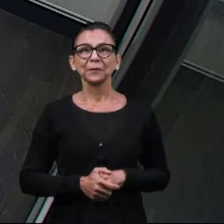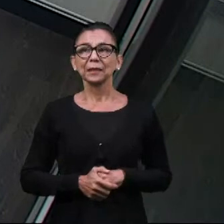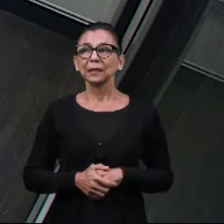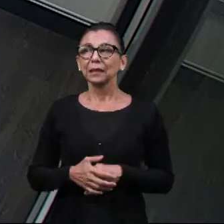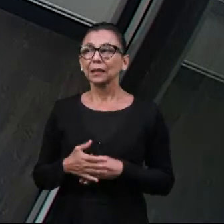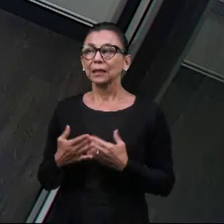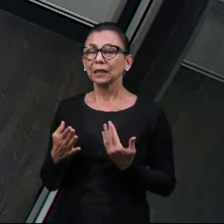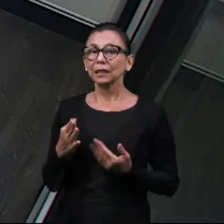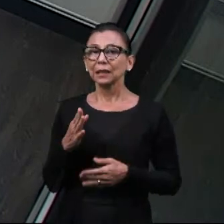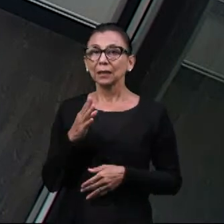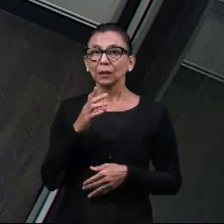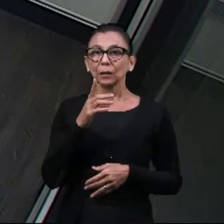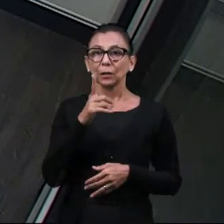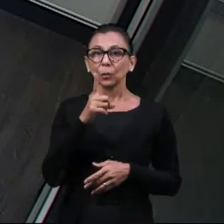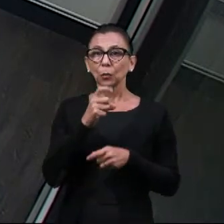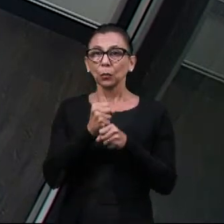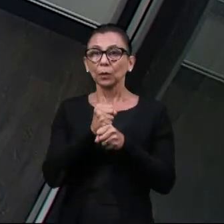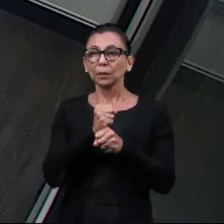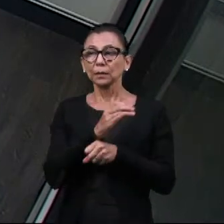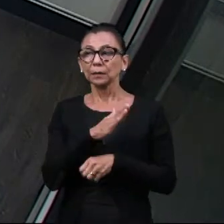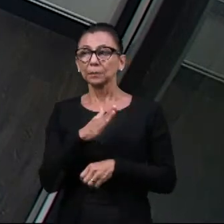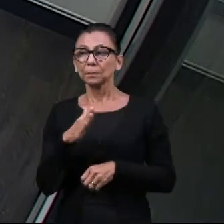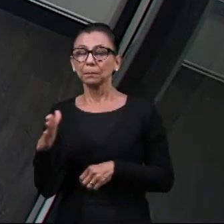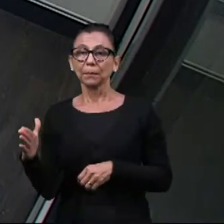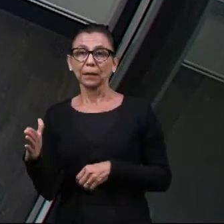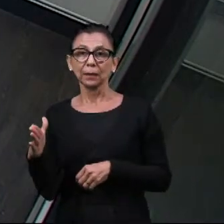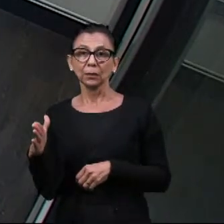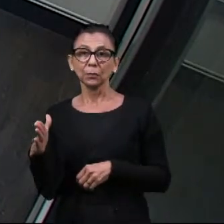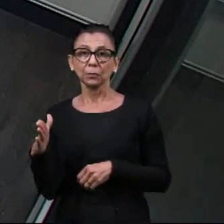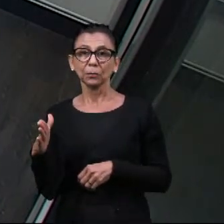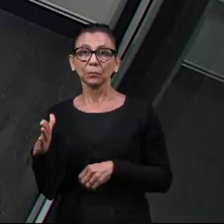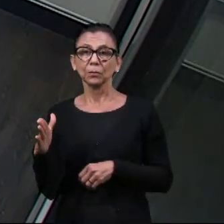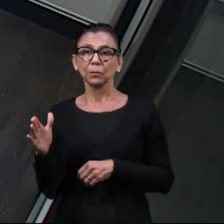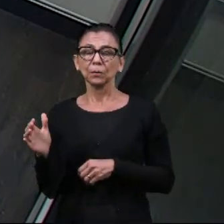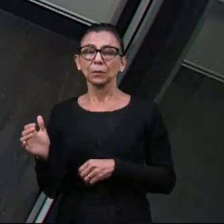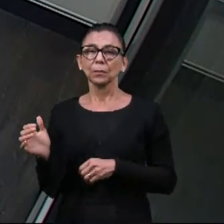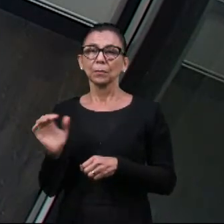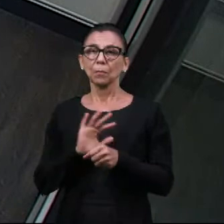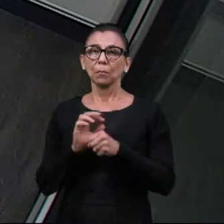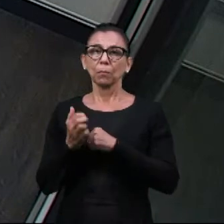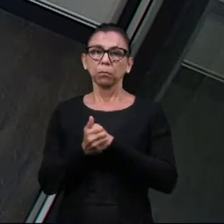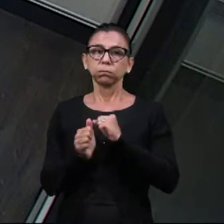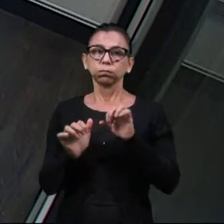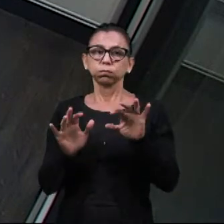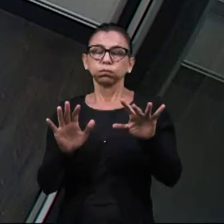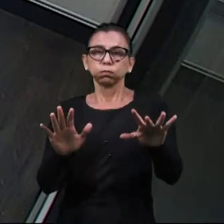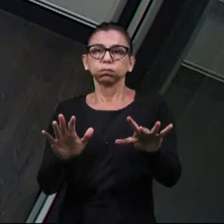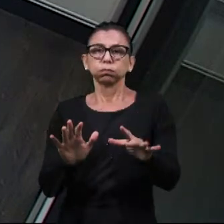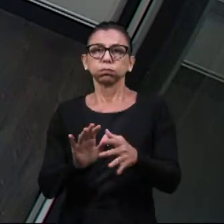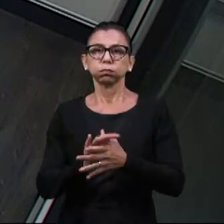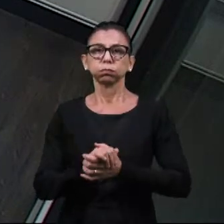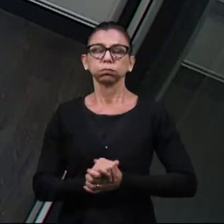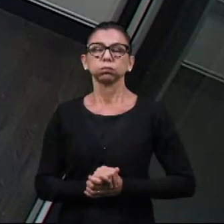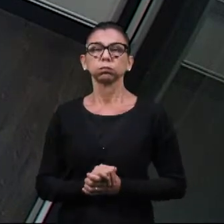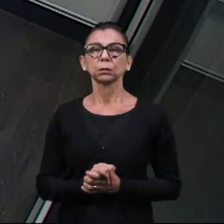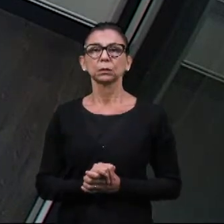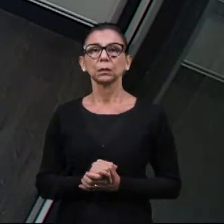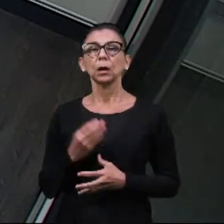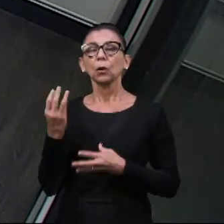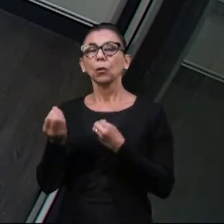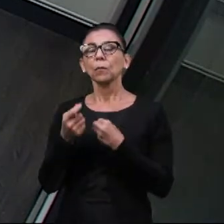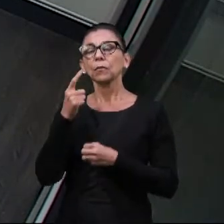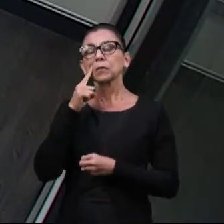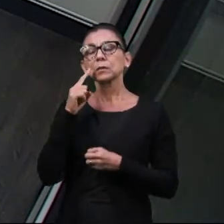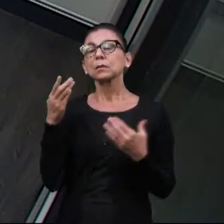meio de pandemia que ajudou ao senhor ter uma outra visão, uma outra ótica no Ministério da